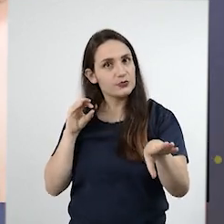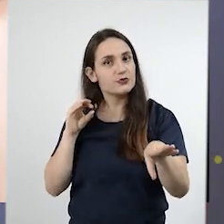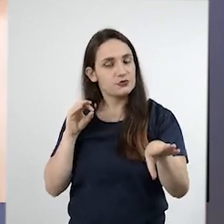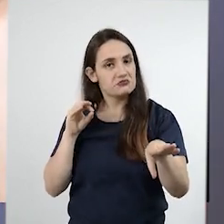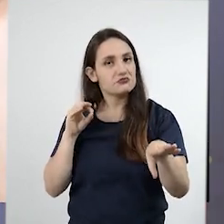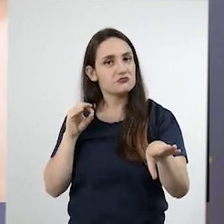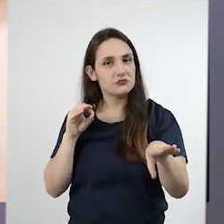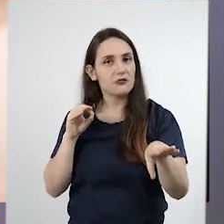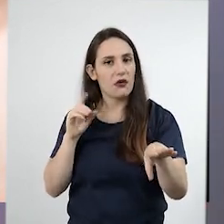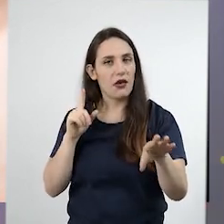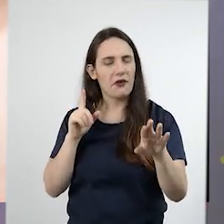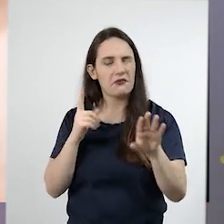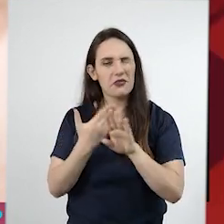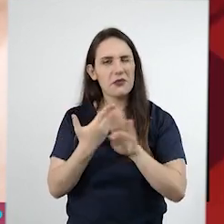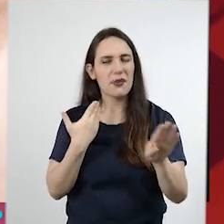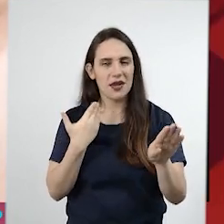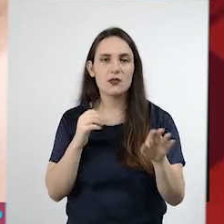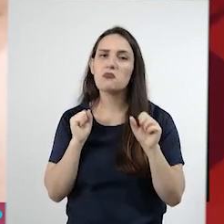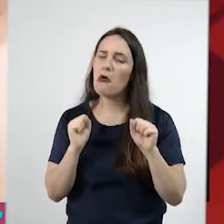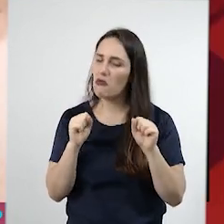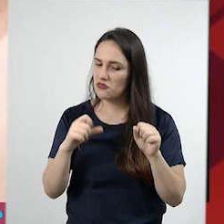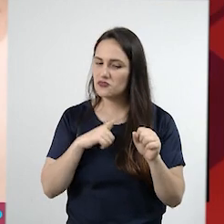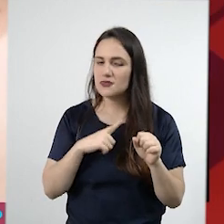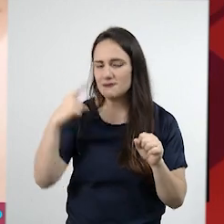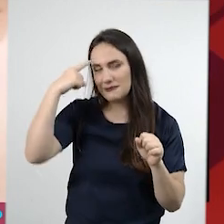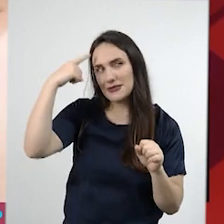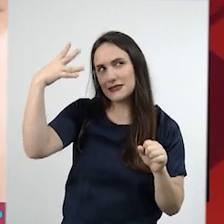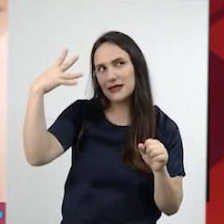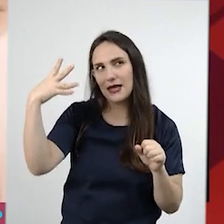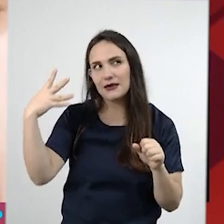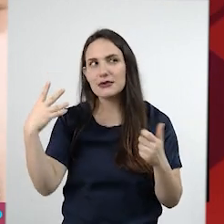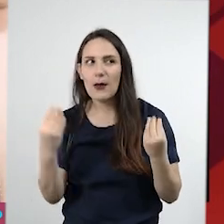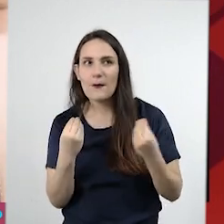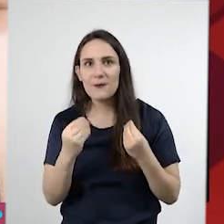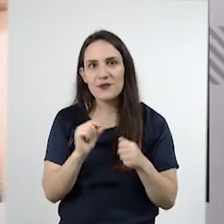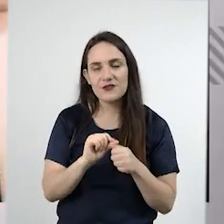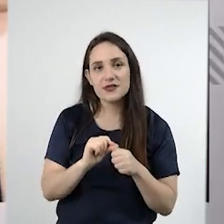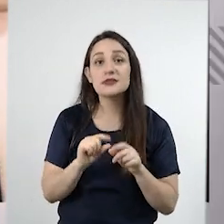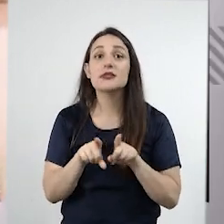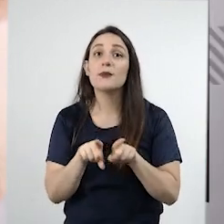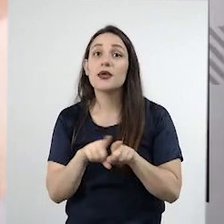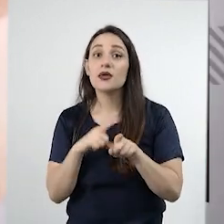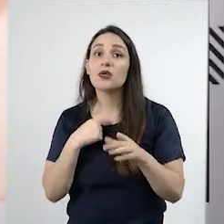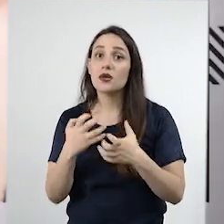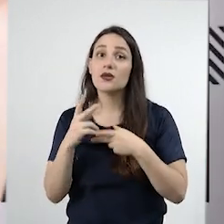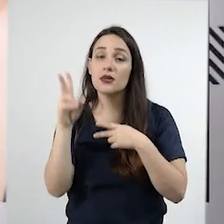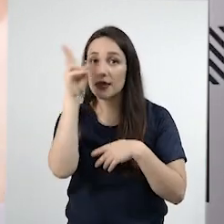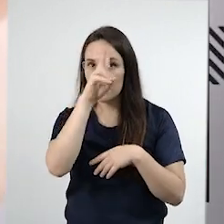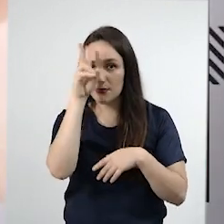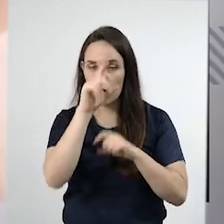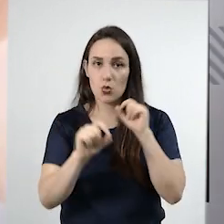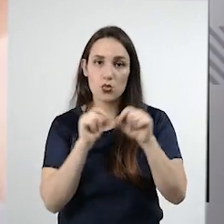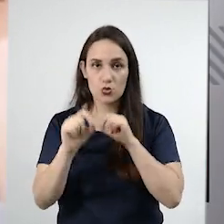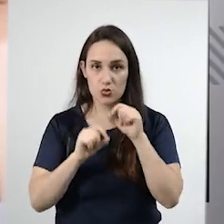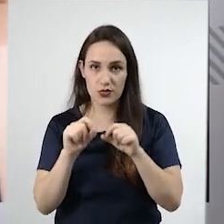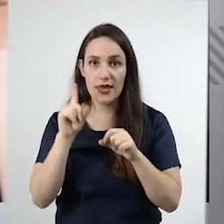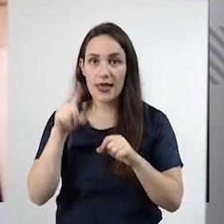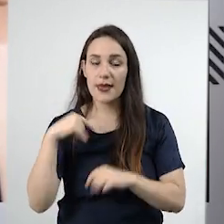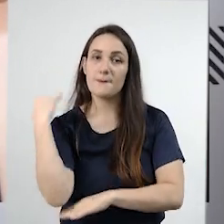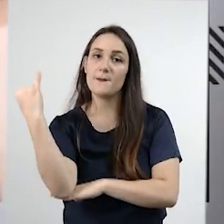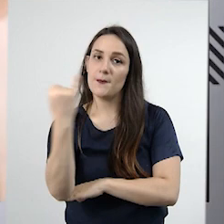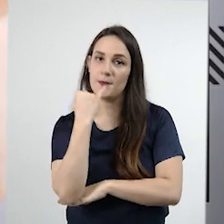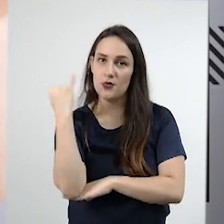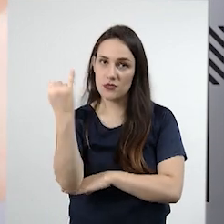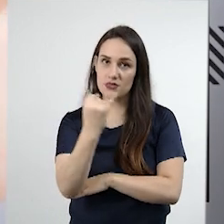ter criatividade diante de tudo isso e lembrar que é importante se fazer presente mesmo